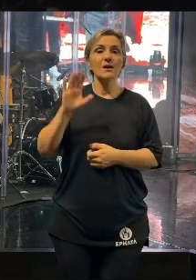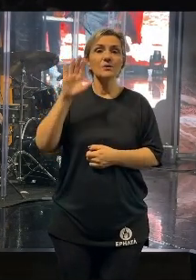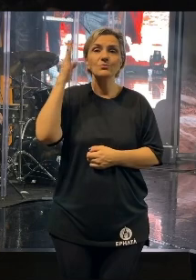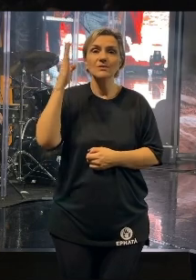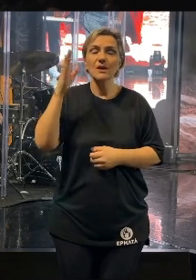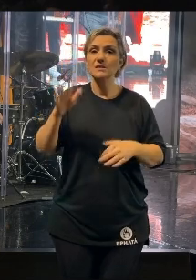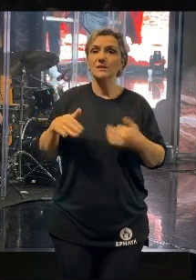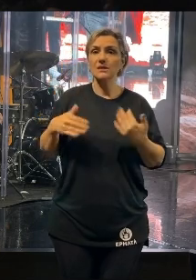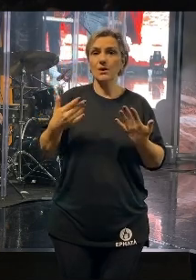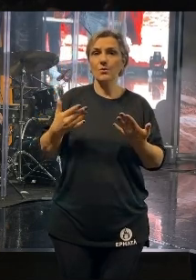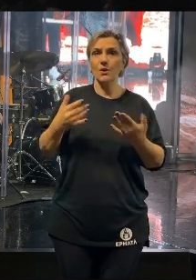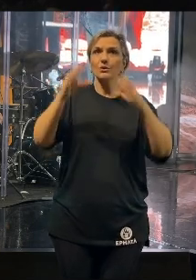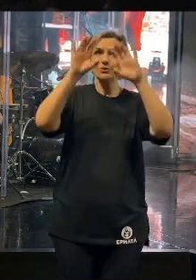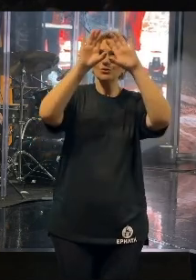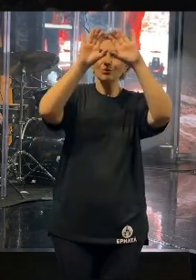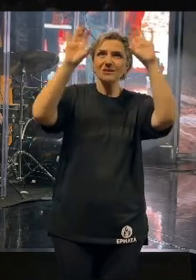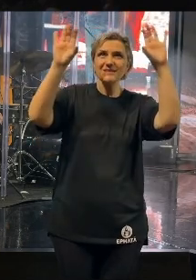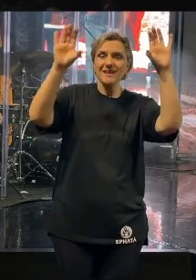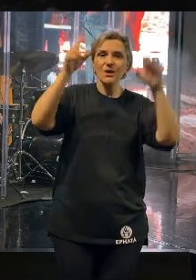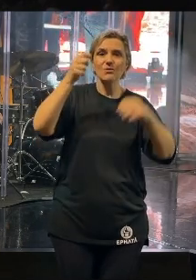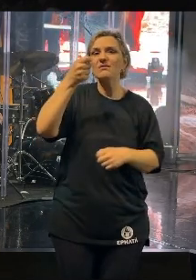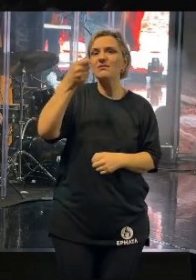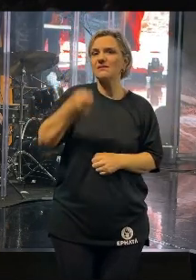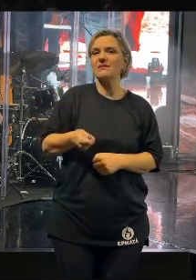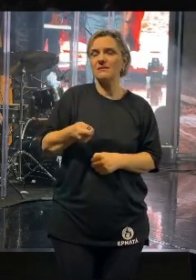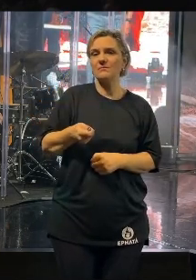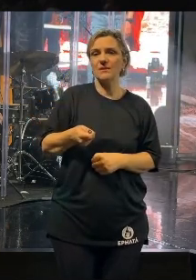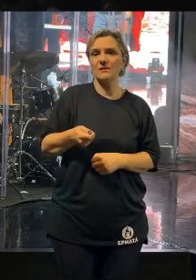Acontece que quando os céus determinam,